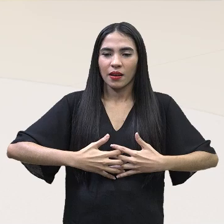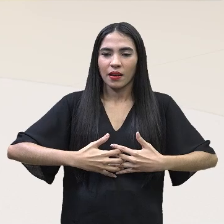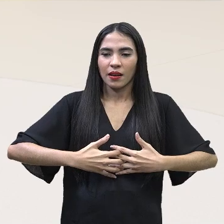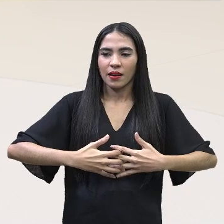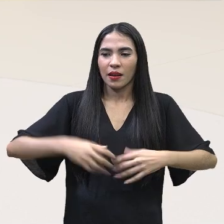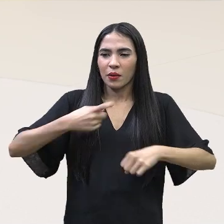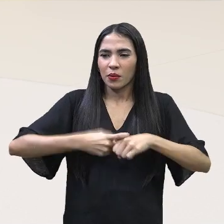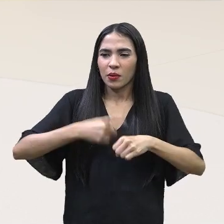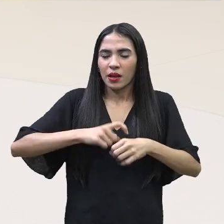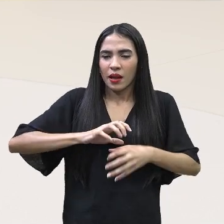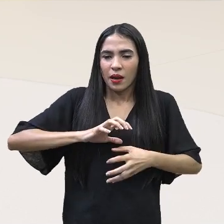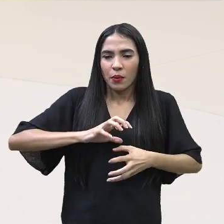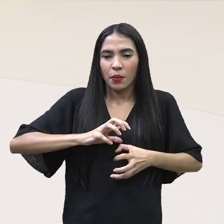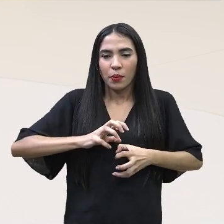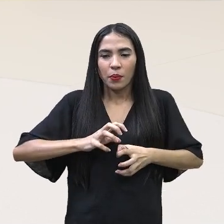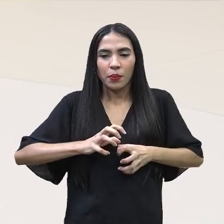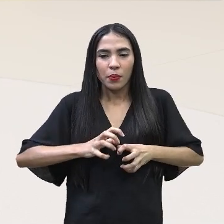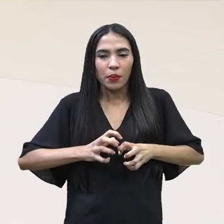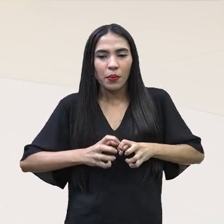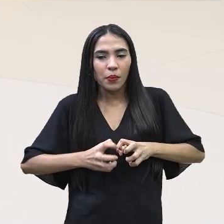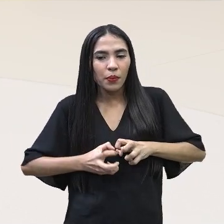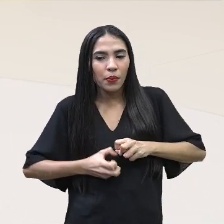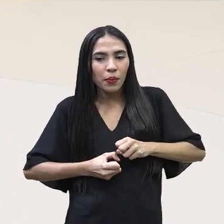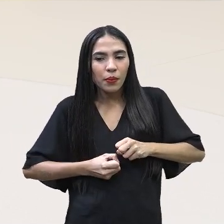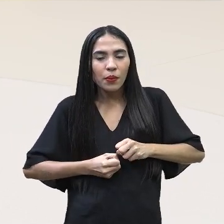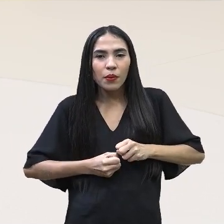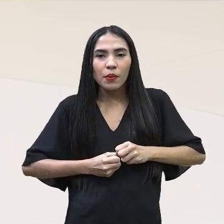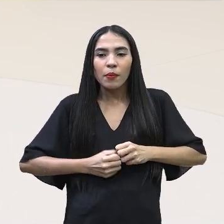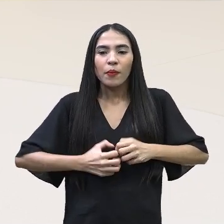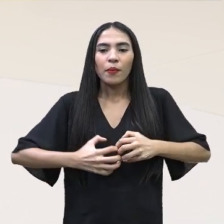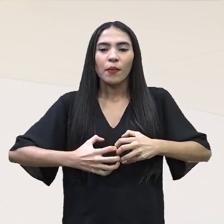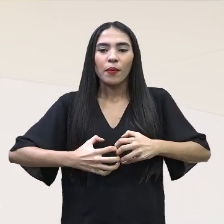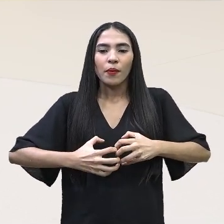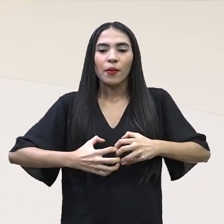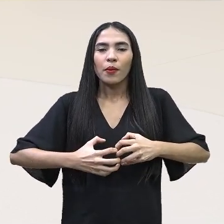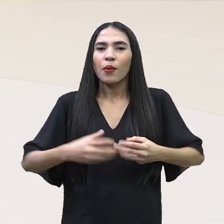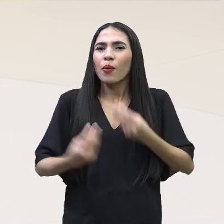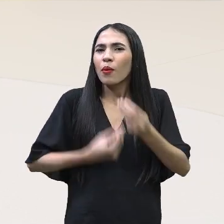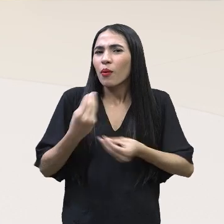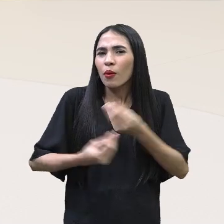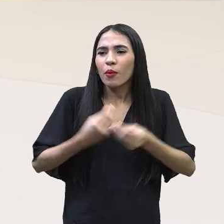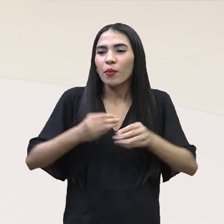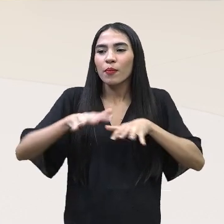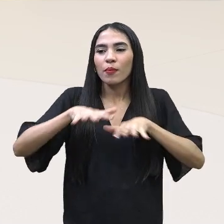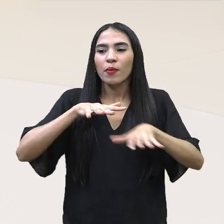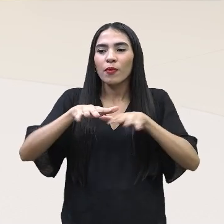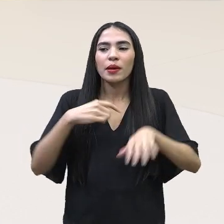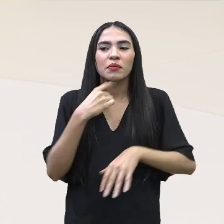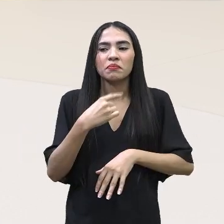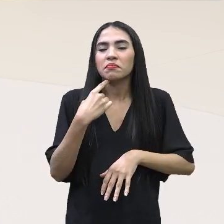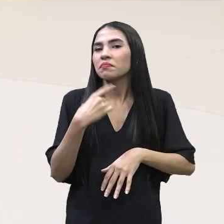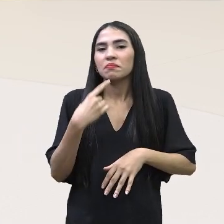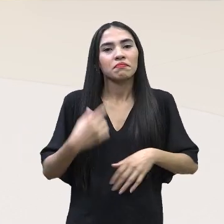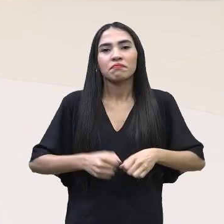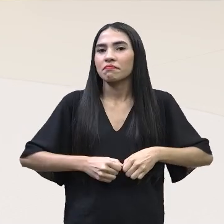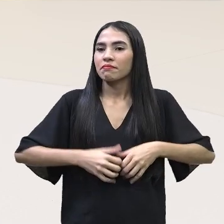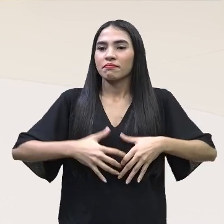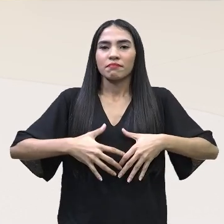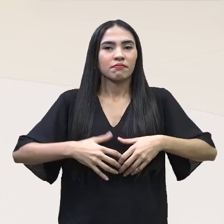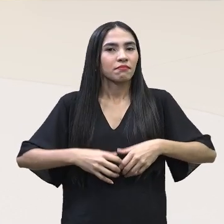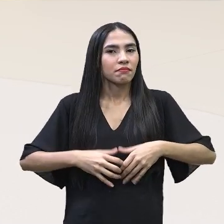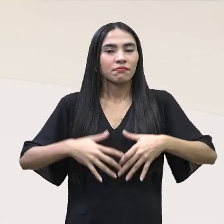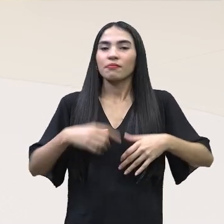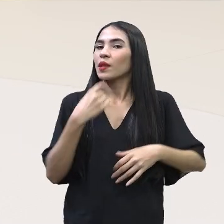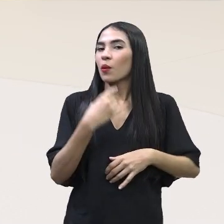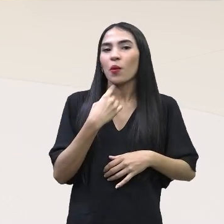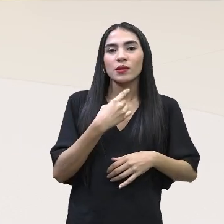parede ela vai retrair. E aí, como é que ela vai se abrir? Como é que ela vai fazer o movimento desse fole? Não vai. O